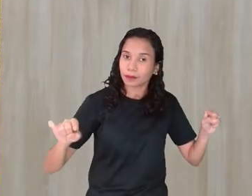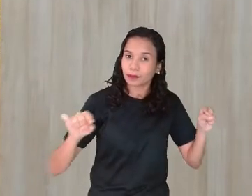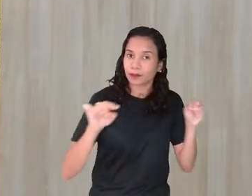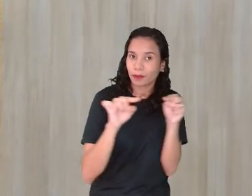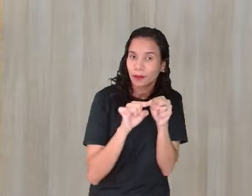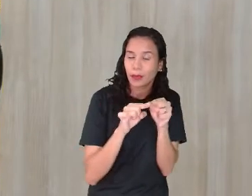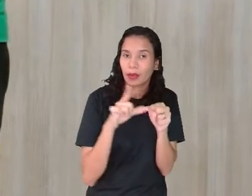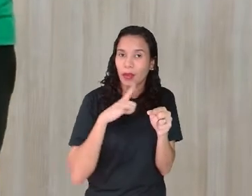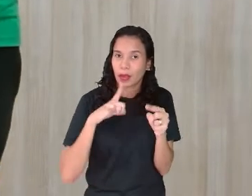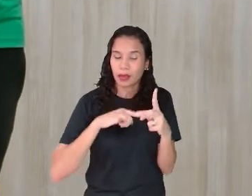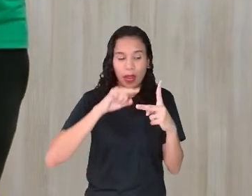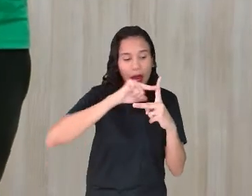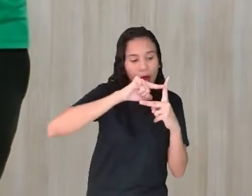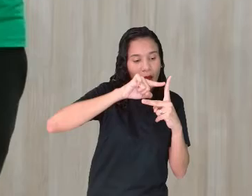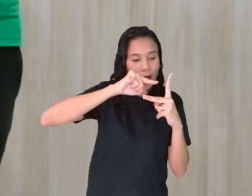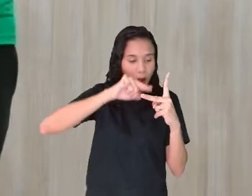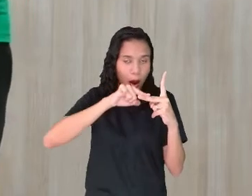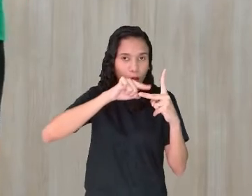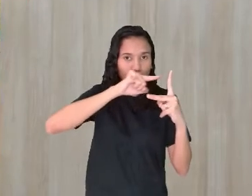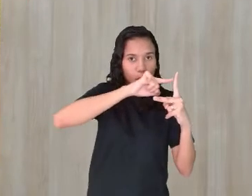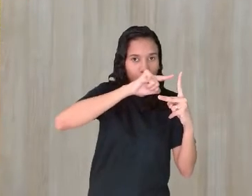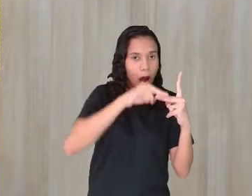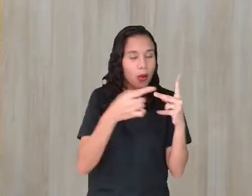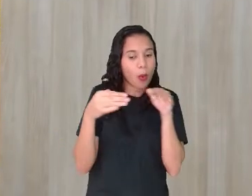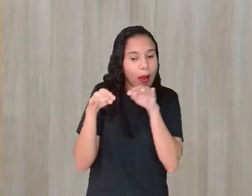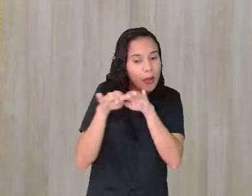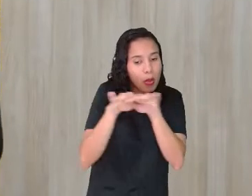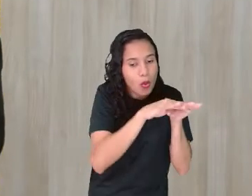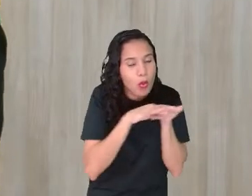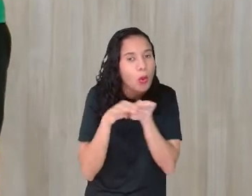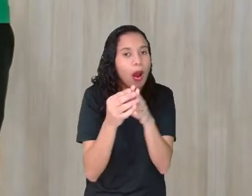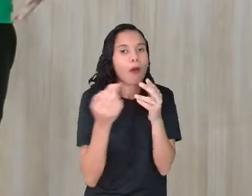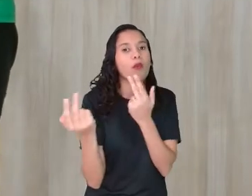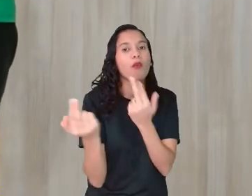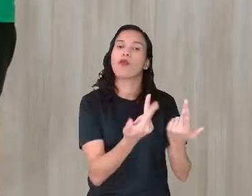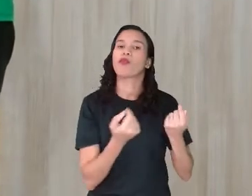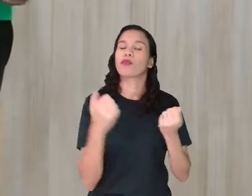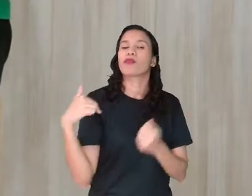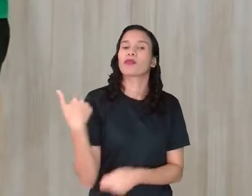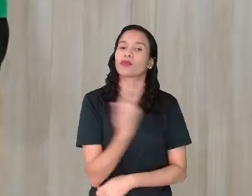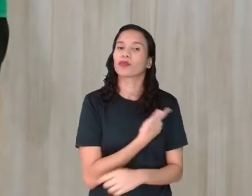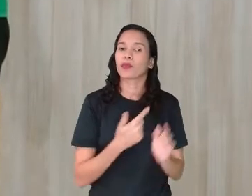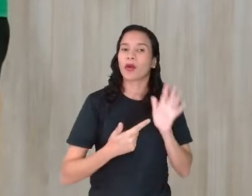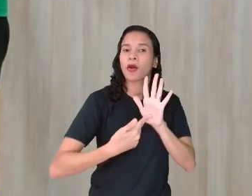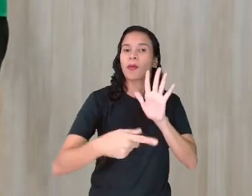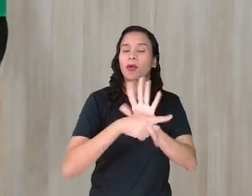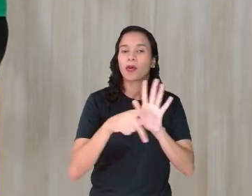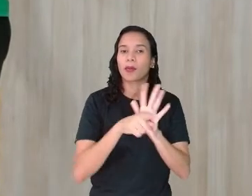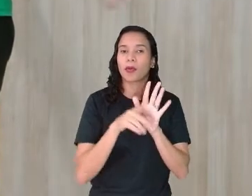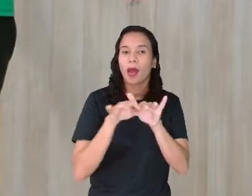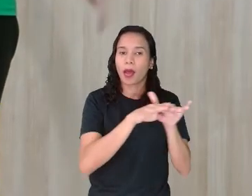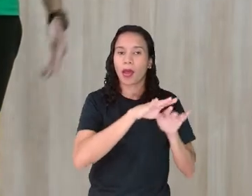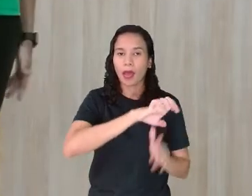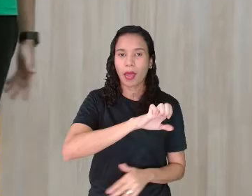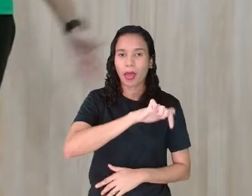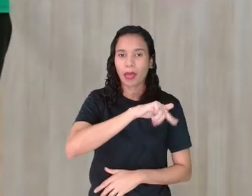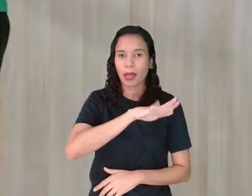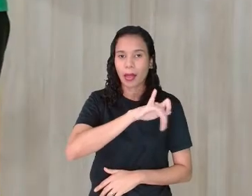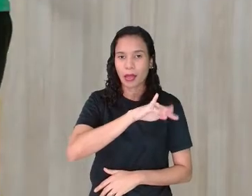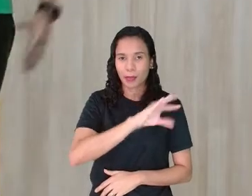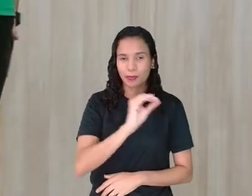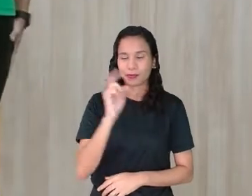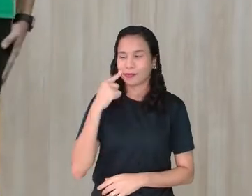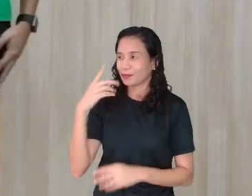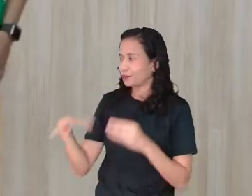tiverem ângulos, os 3 congruentes, né, os 3 de mesma medida, a gente tem aí um triângulo equilátero e assim por diante.